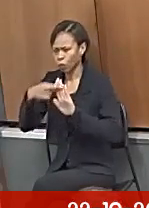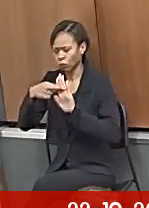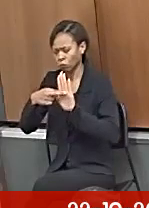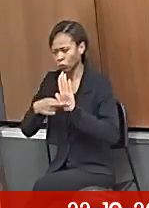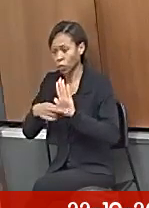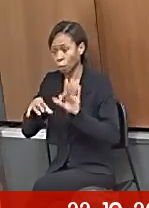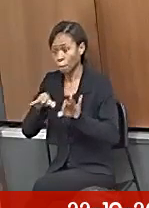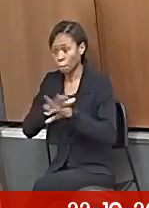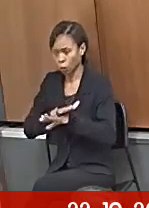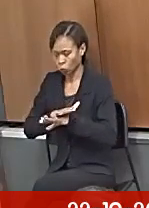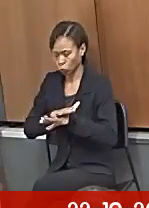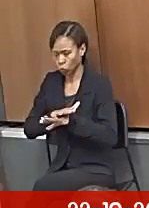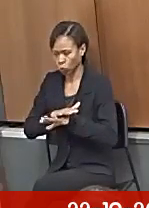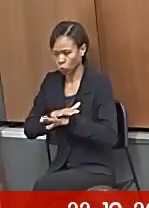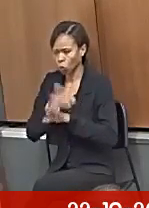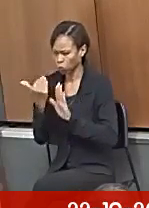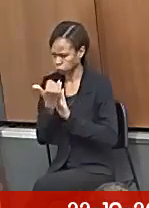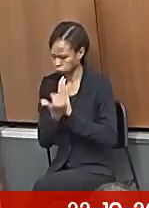conduta pronto,